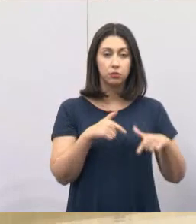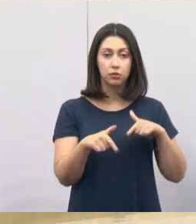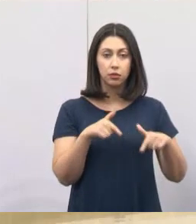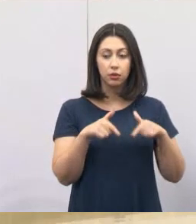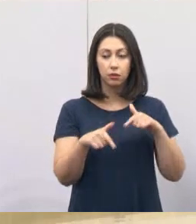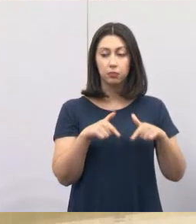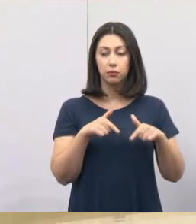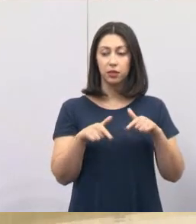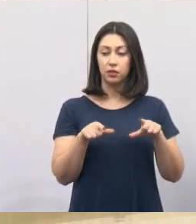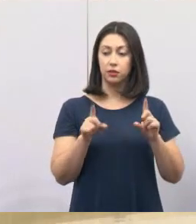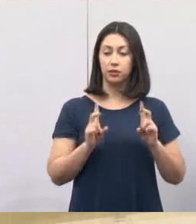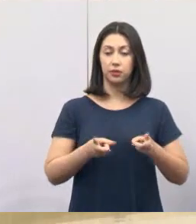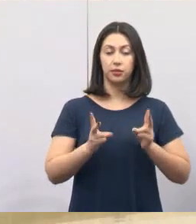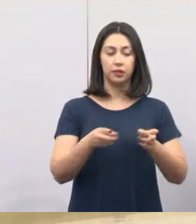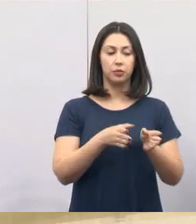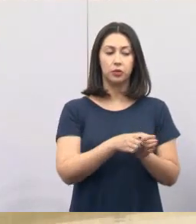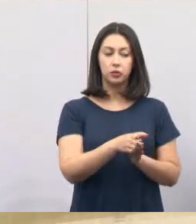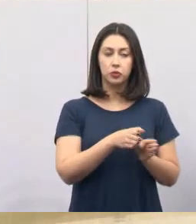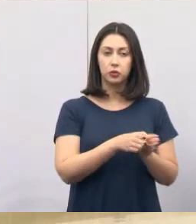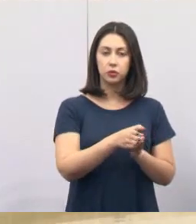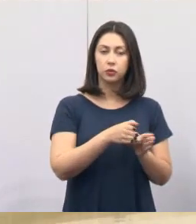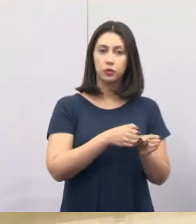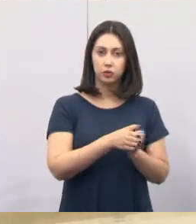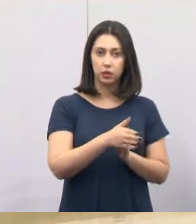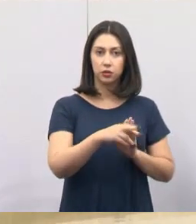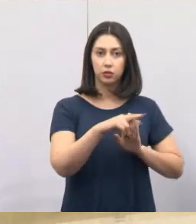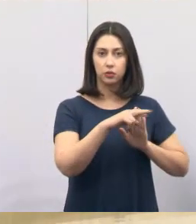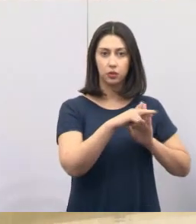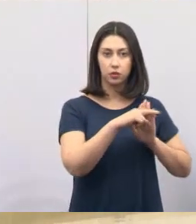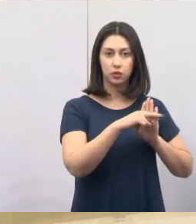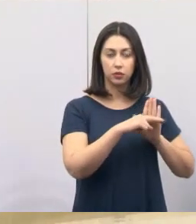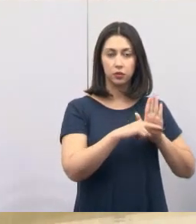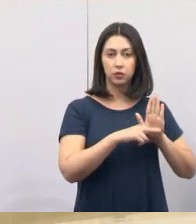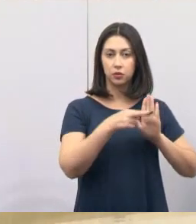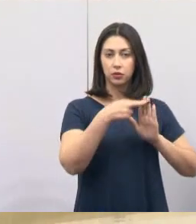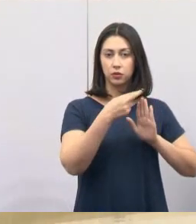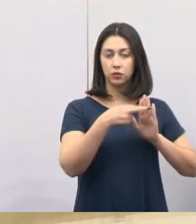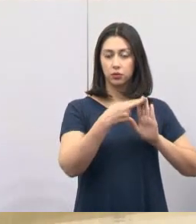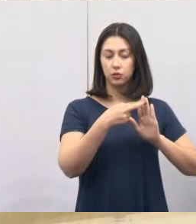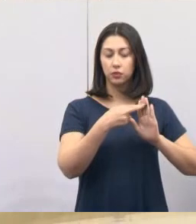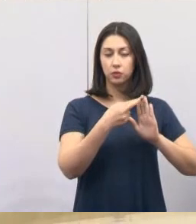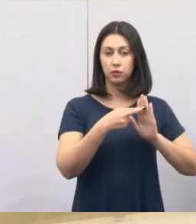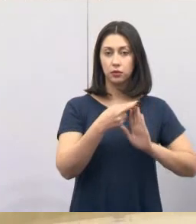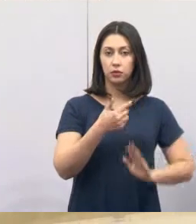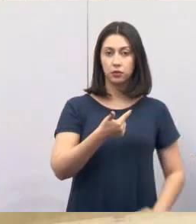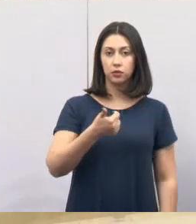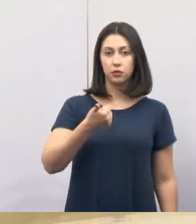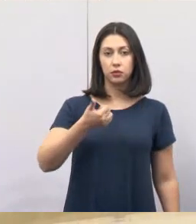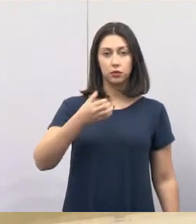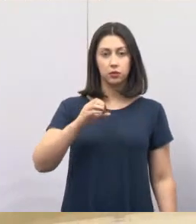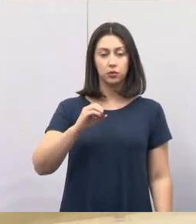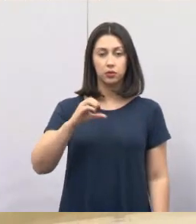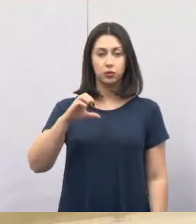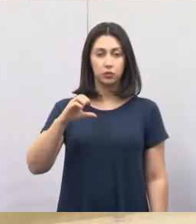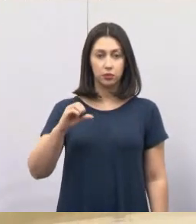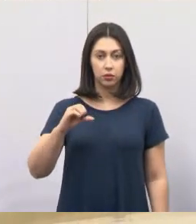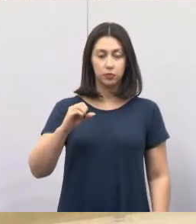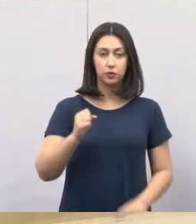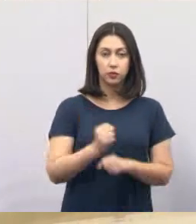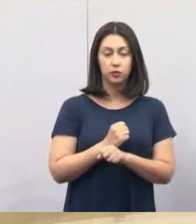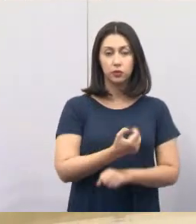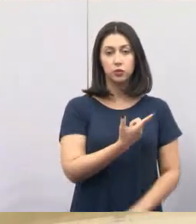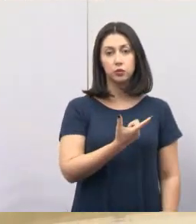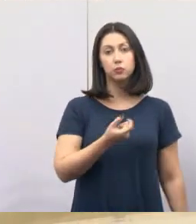equipamento, seguindo sempre as orientações contidas na Resolução número 109, de 11 de novembro de 2009, expedido